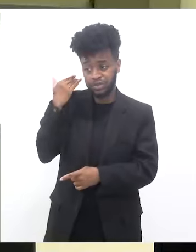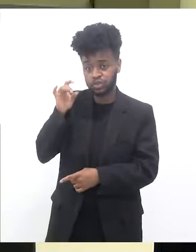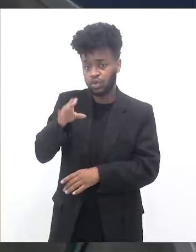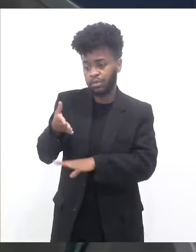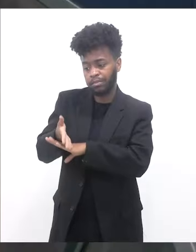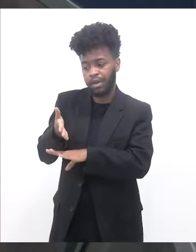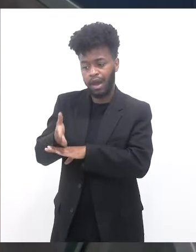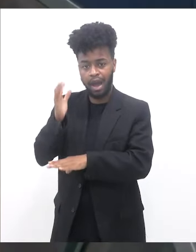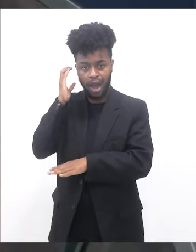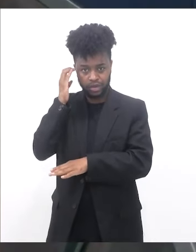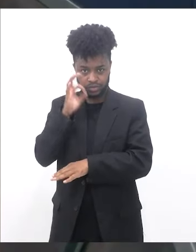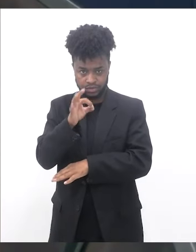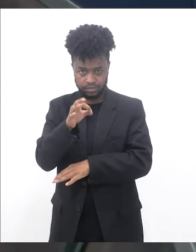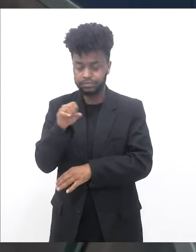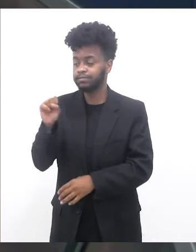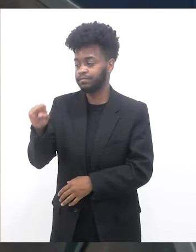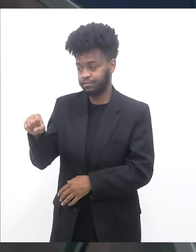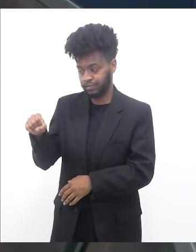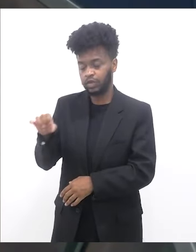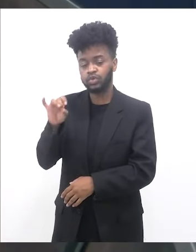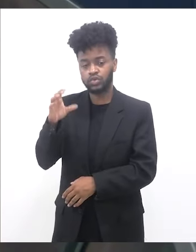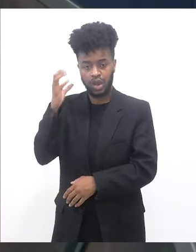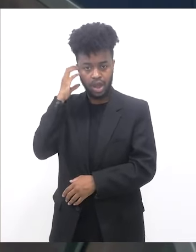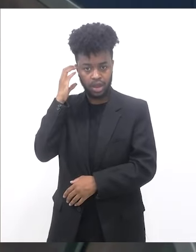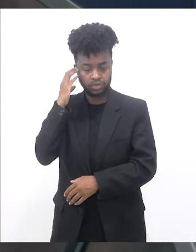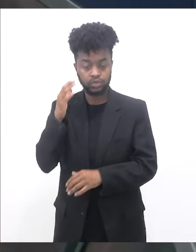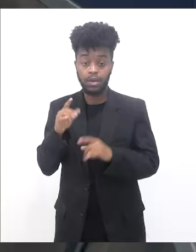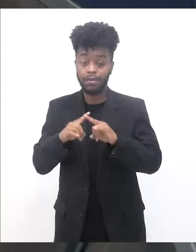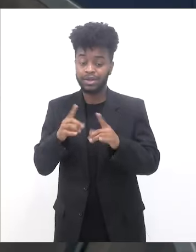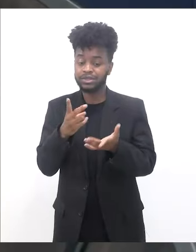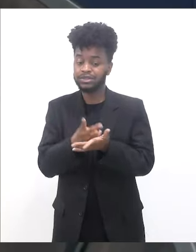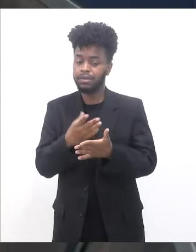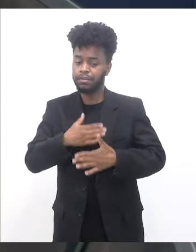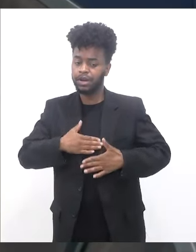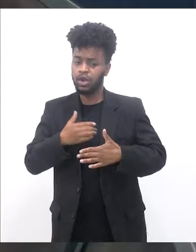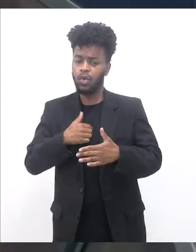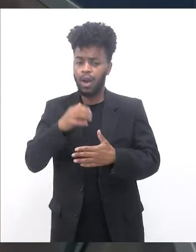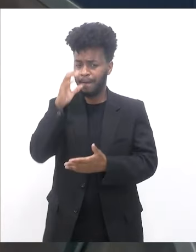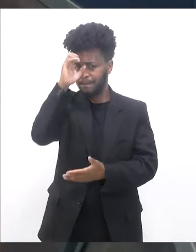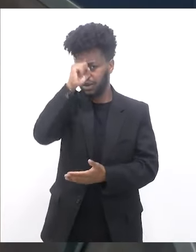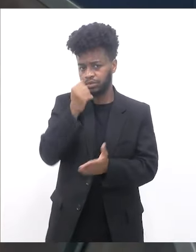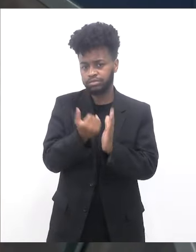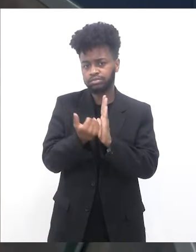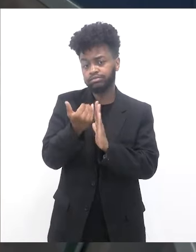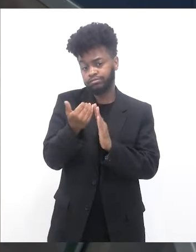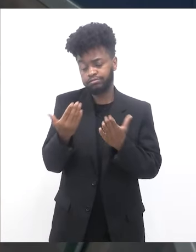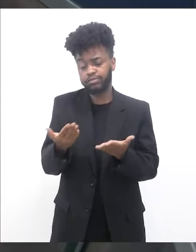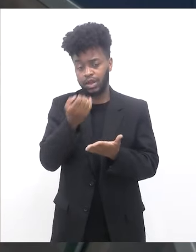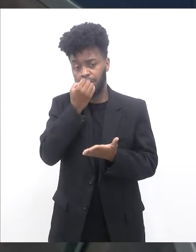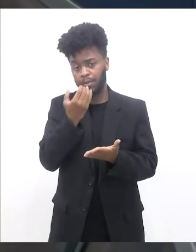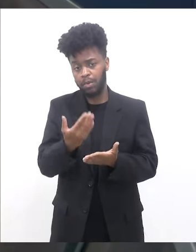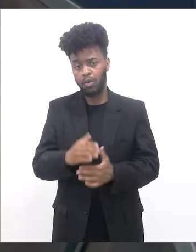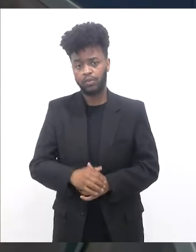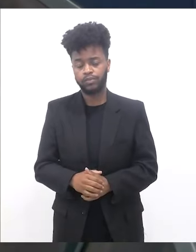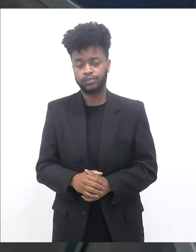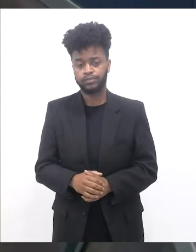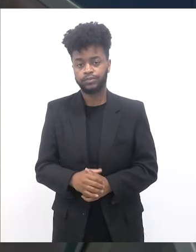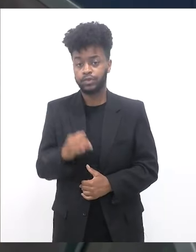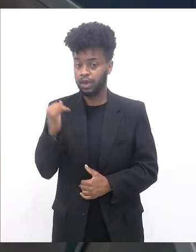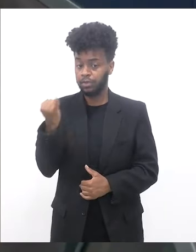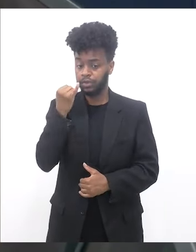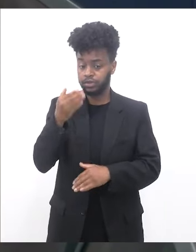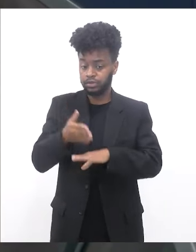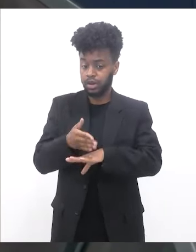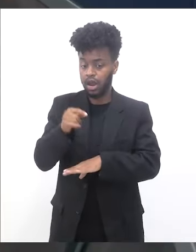na rádio. Só na rádio. Mas é sempre um prazer, eu aprendo muito, e isso é muito bacana. Então, é bom